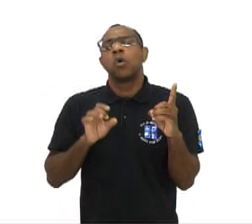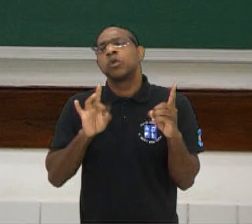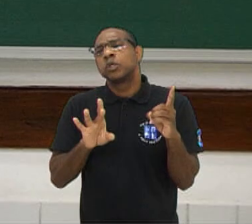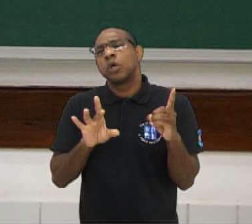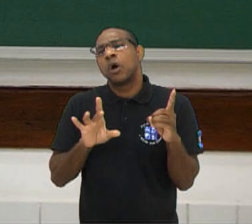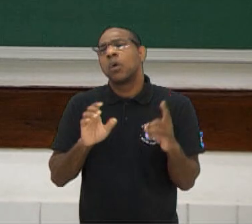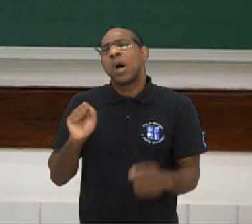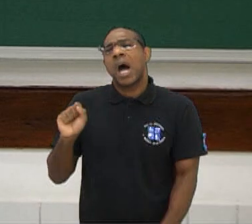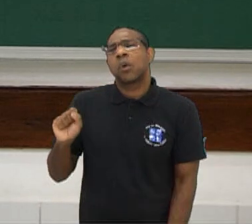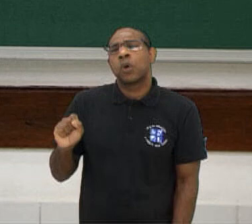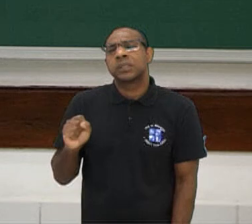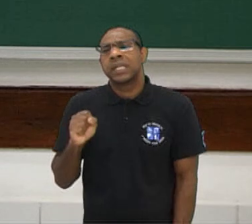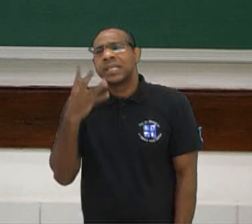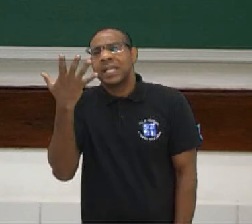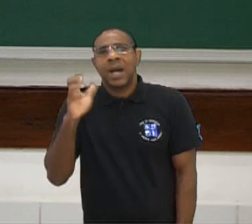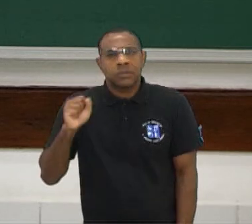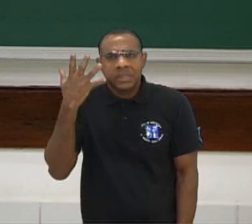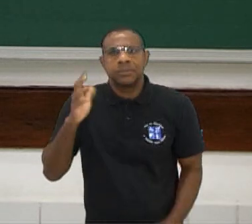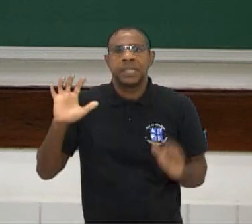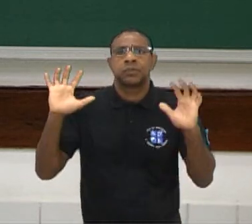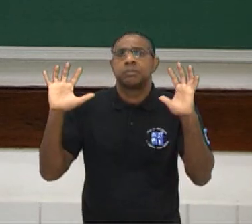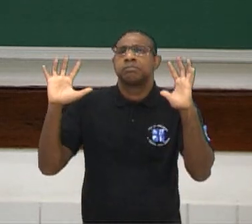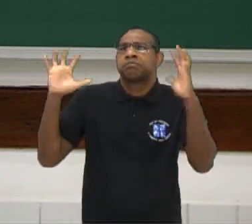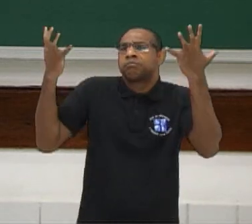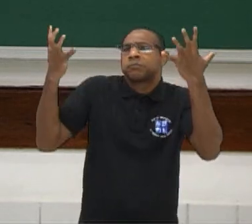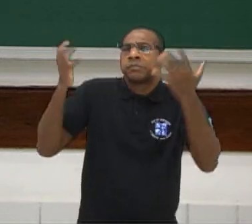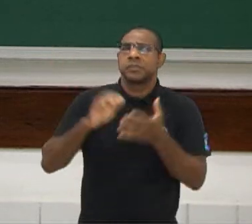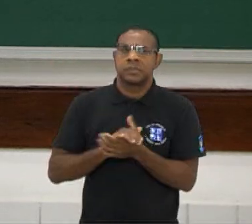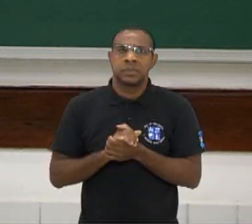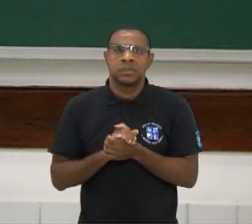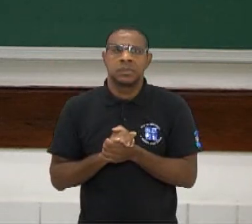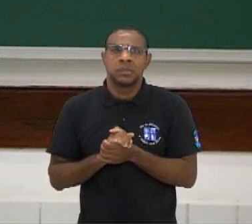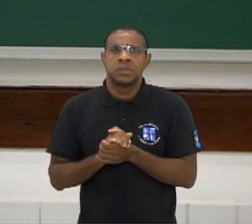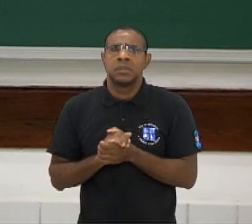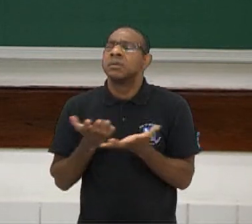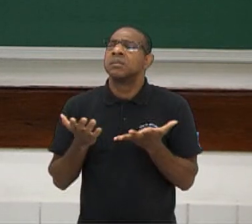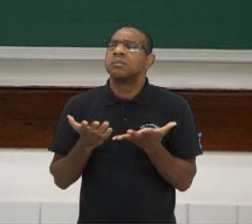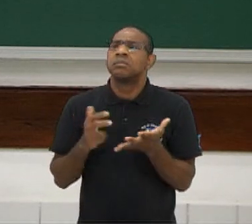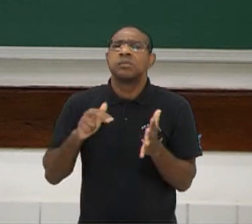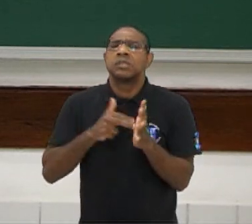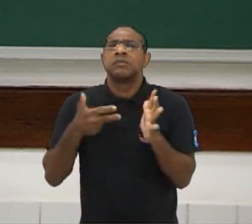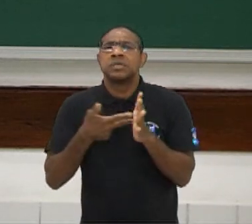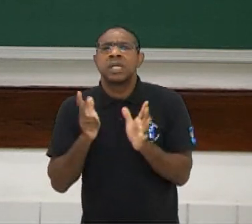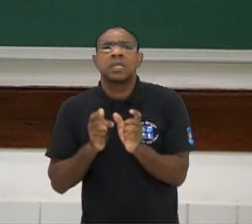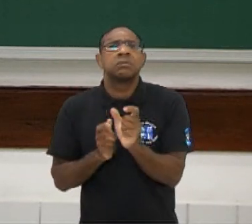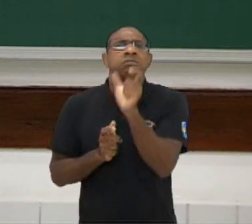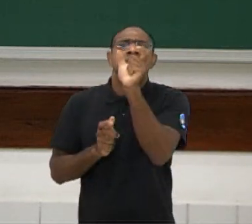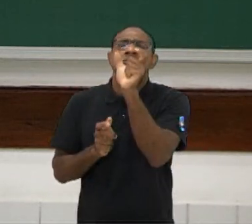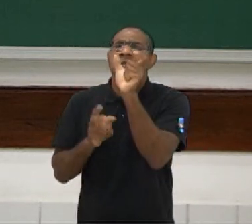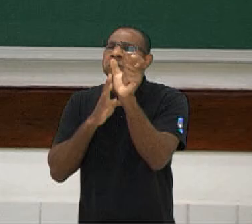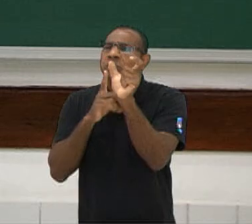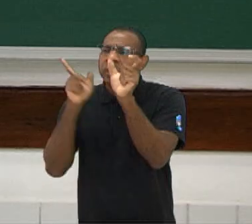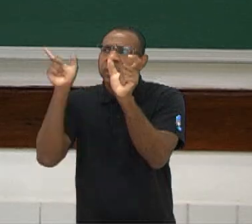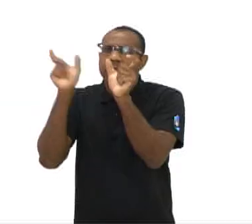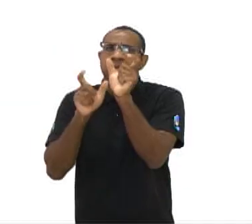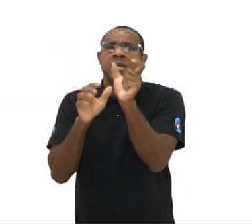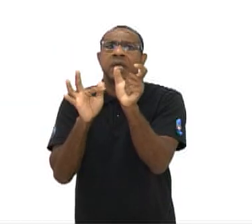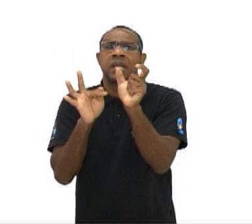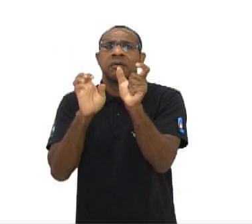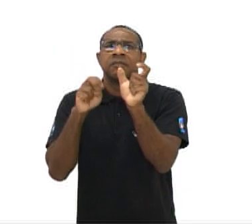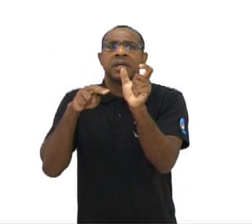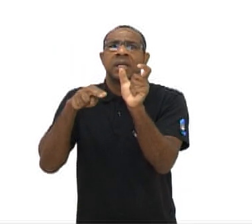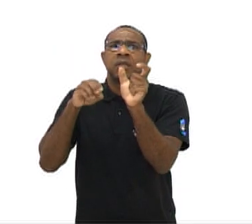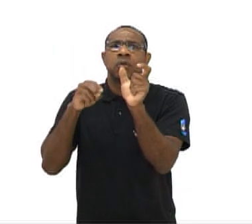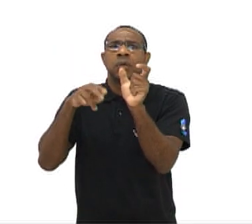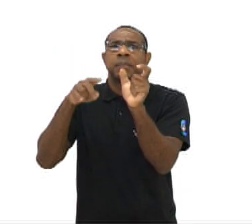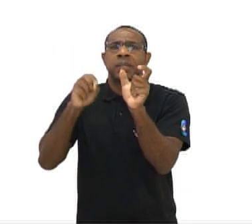acontecimento climático. Será que você sabe o que significa fenômeno? Você já ouviu falar fenômeno? Eu tenho como